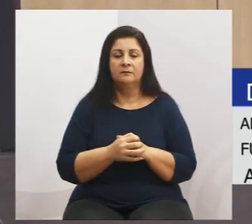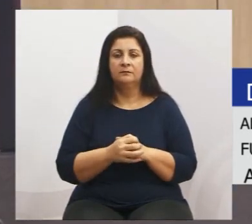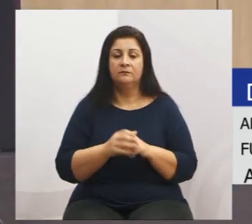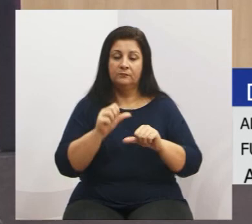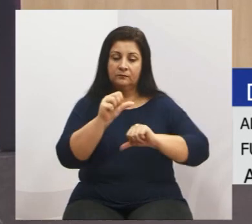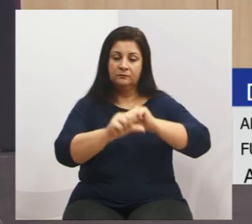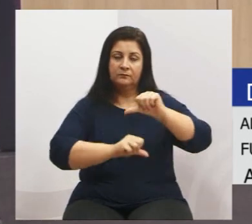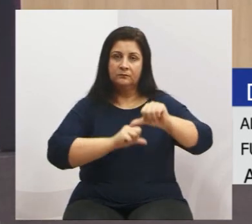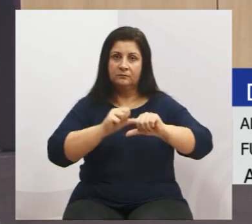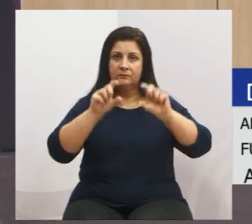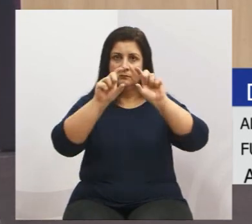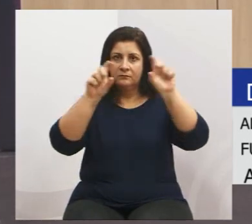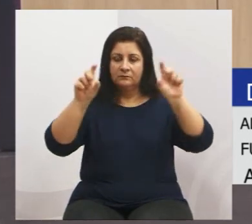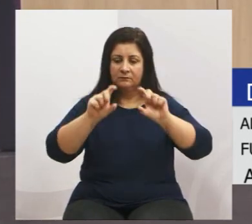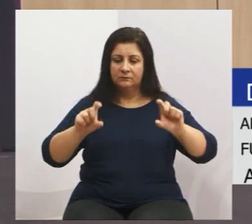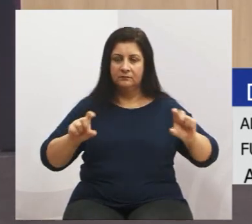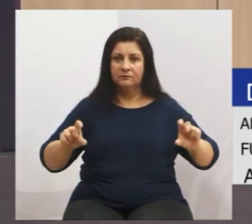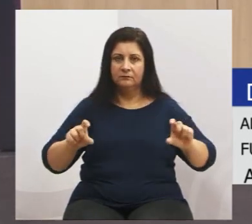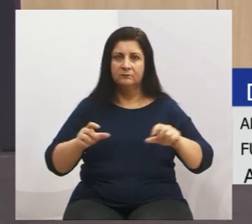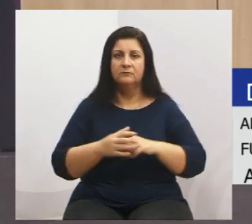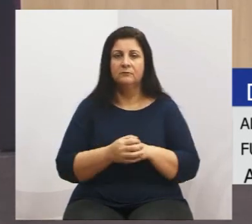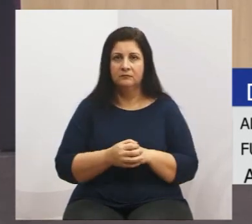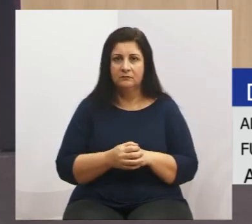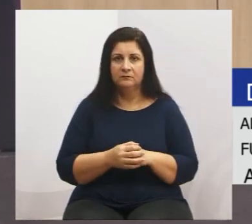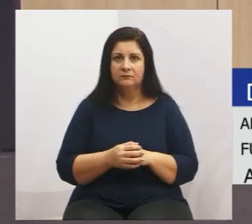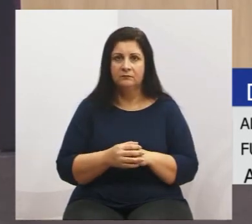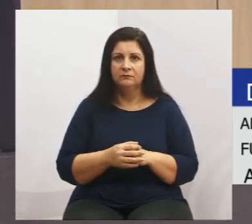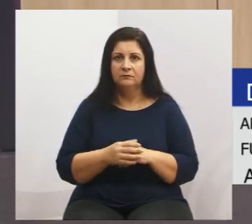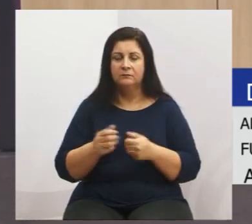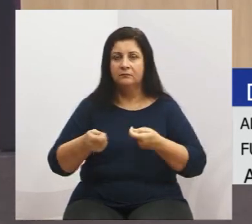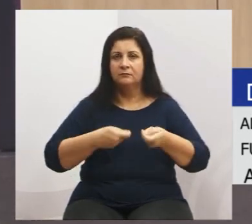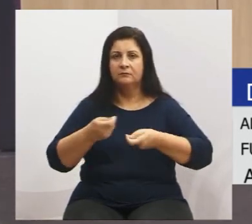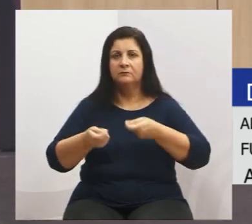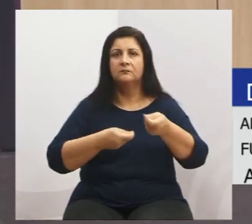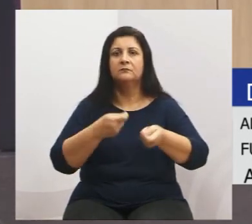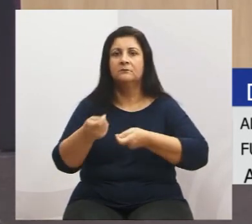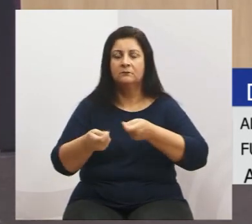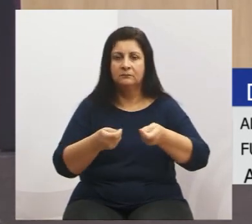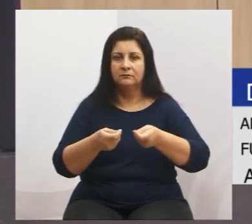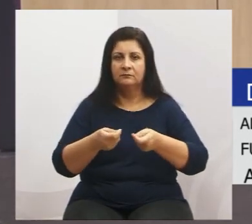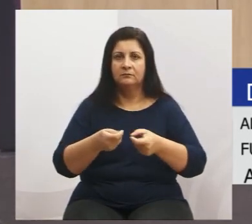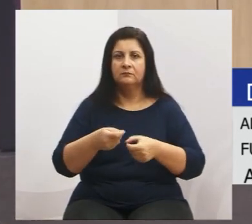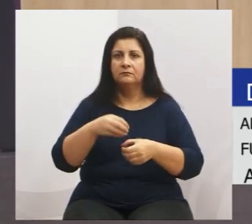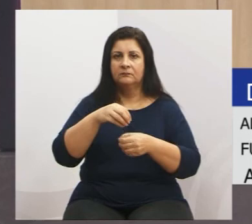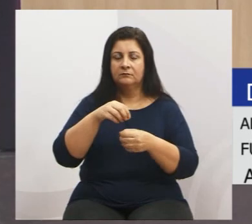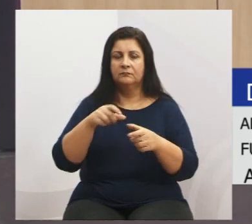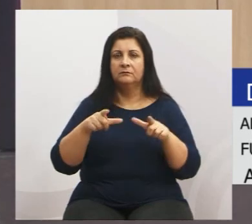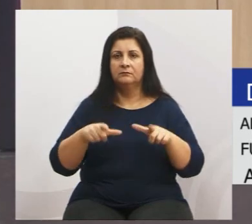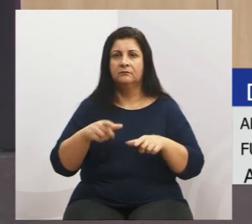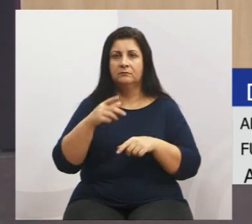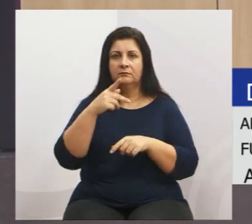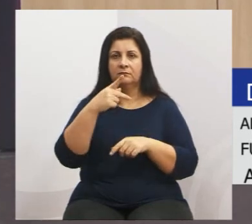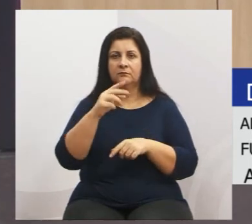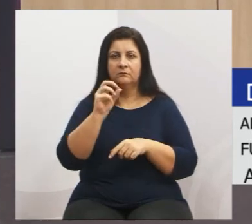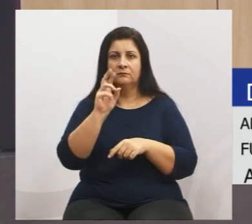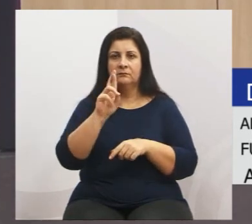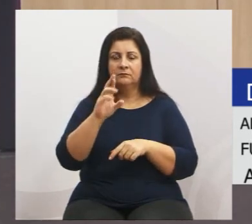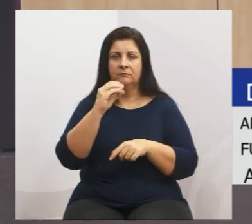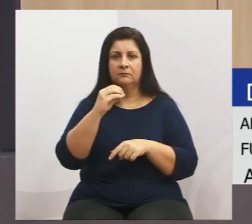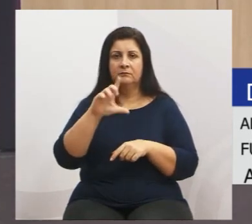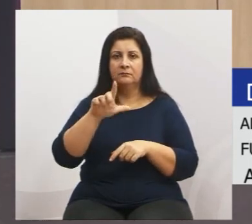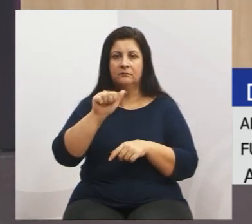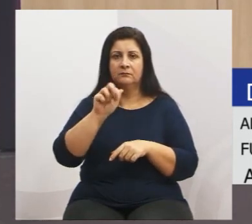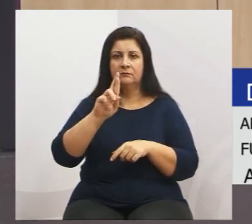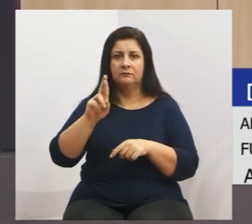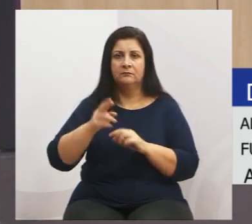estrutura administrativa e as competências da Secretaria de Planejamento e da Fundação Pró Lar, a composição do Conselho Municipal